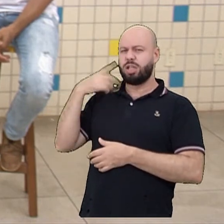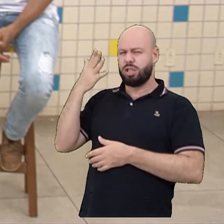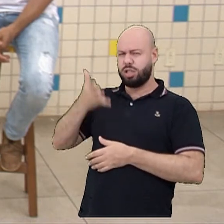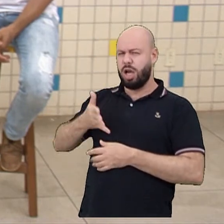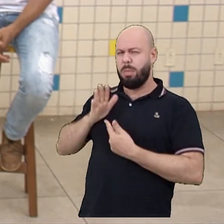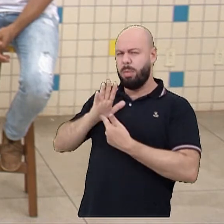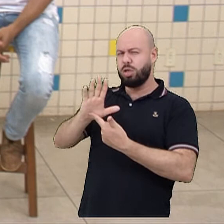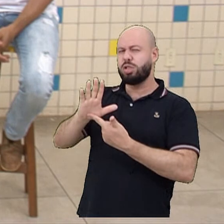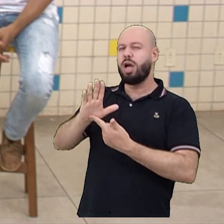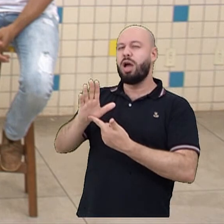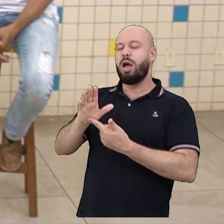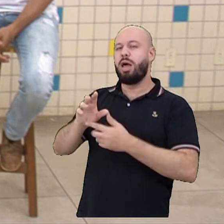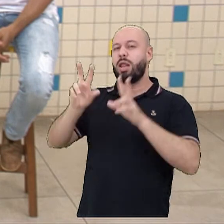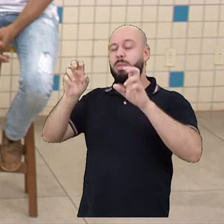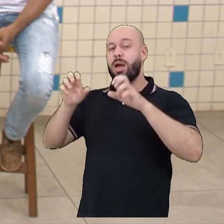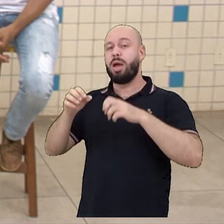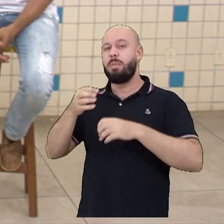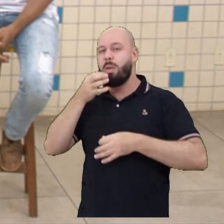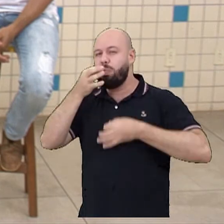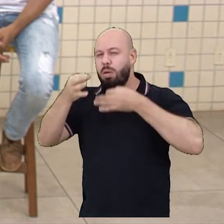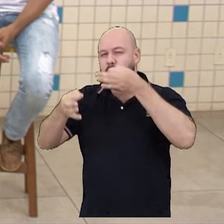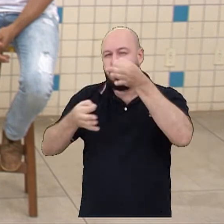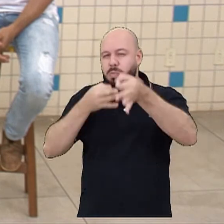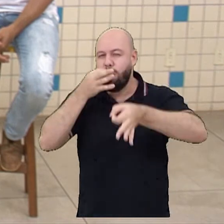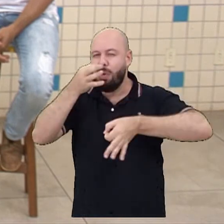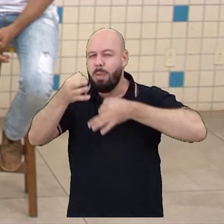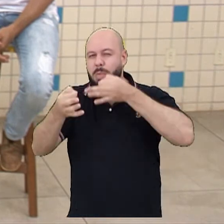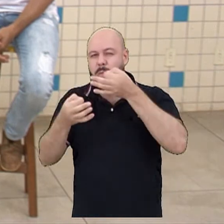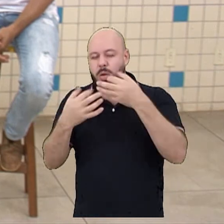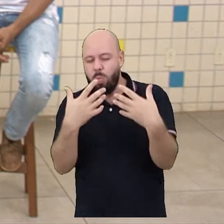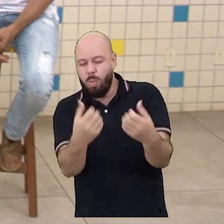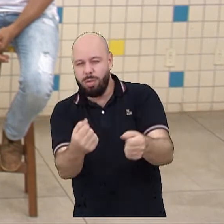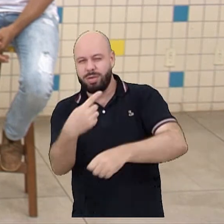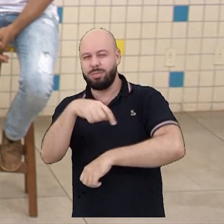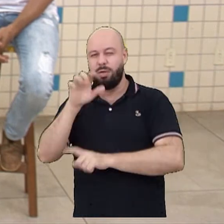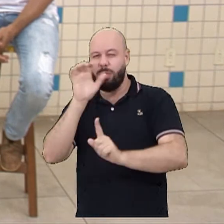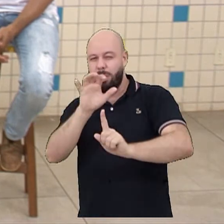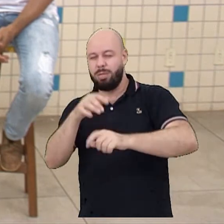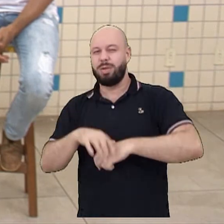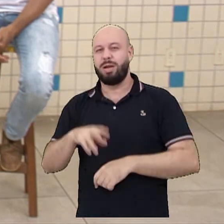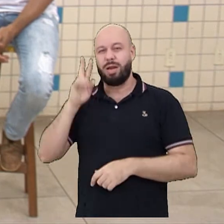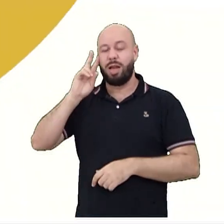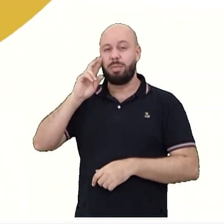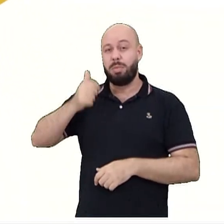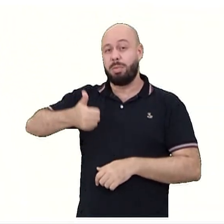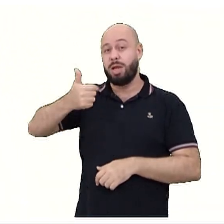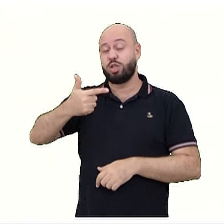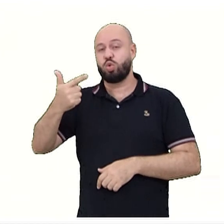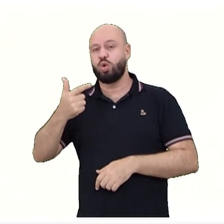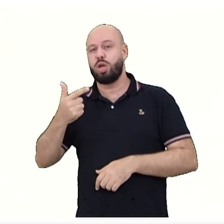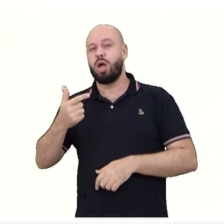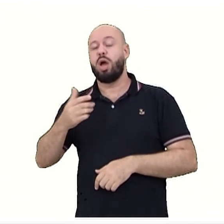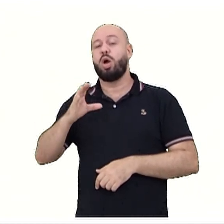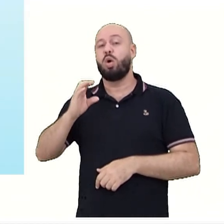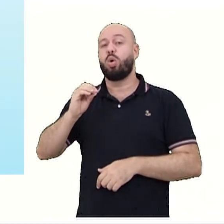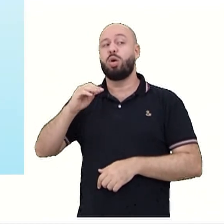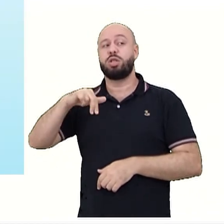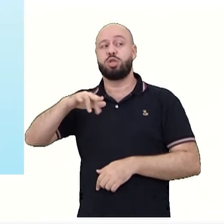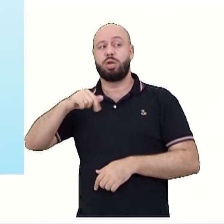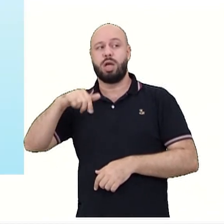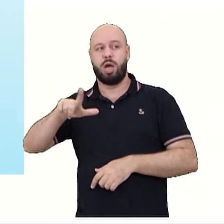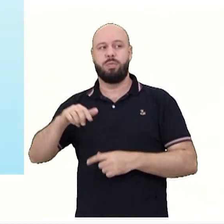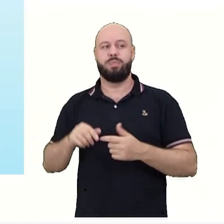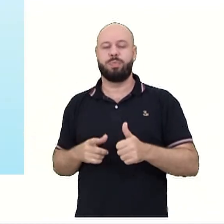sobre persuasão e também na primeira e segunda condicional, não é mesmo? Exatamente. Aí, como o nome já diz, né,